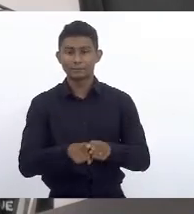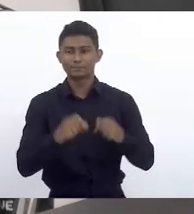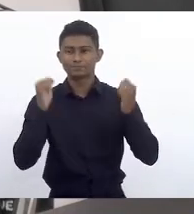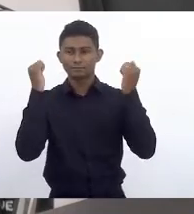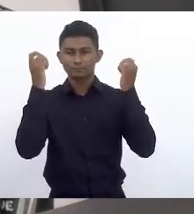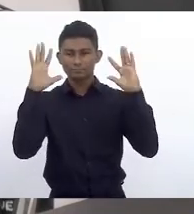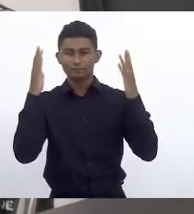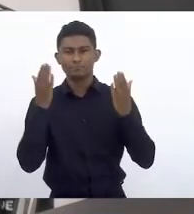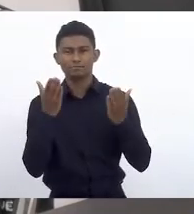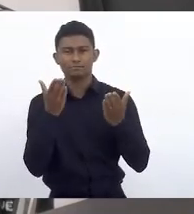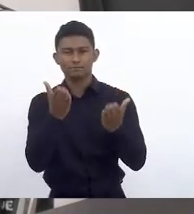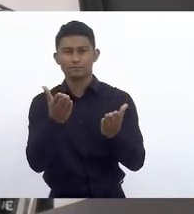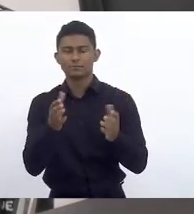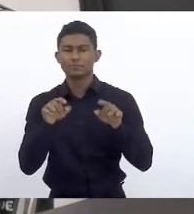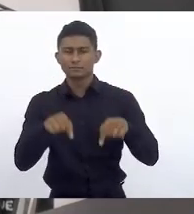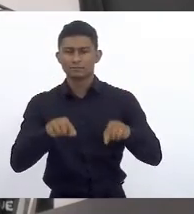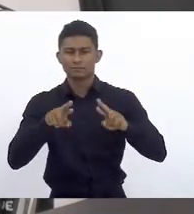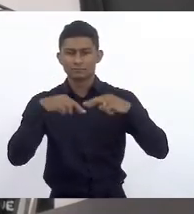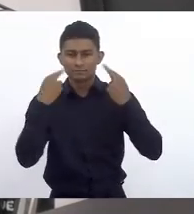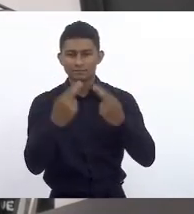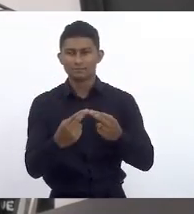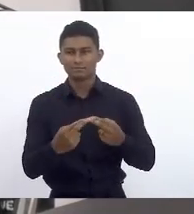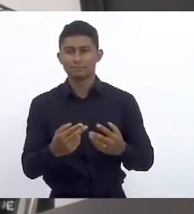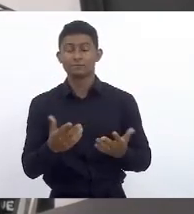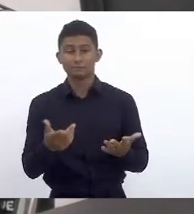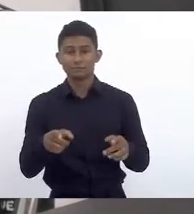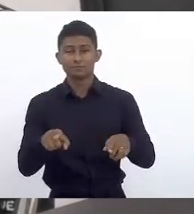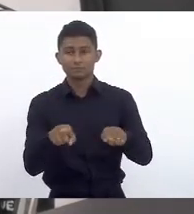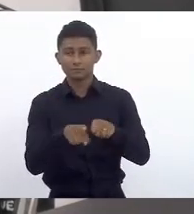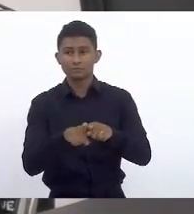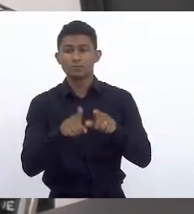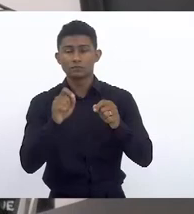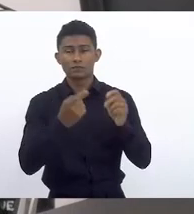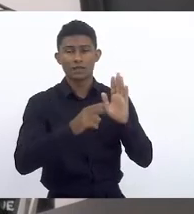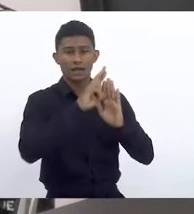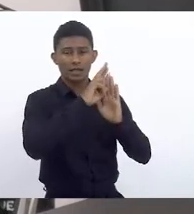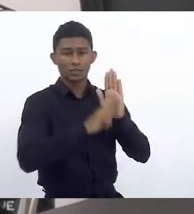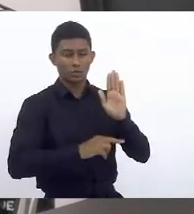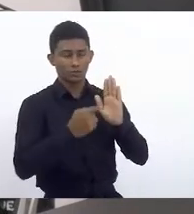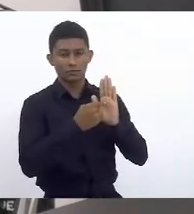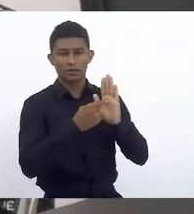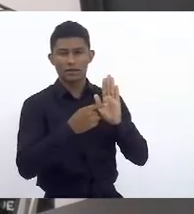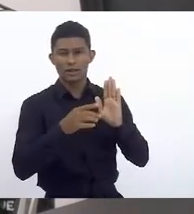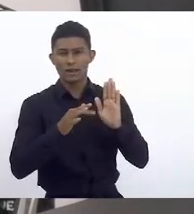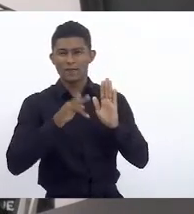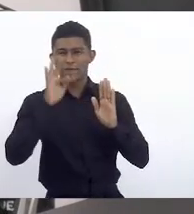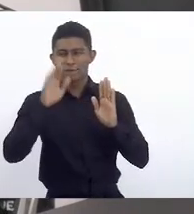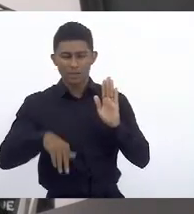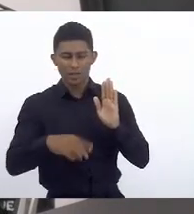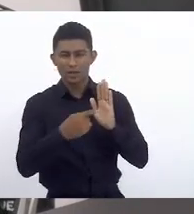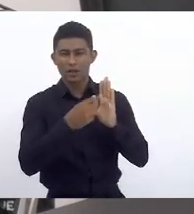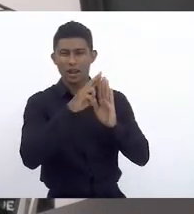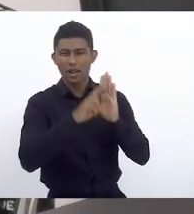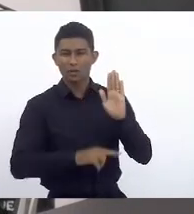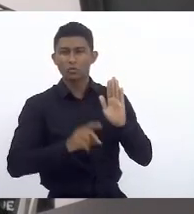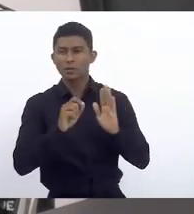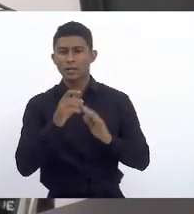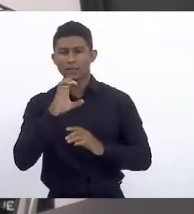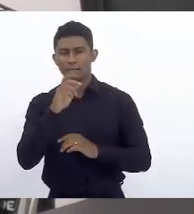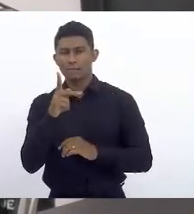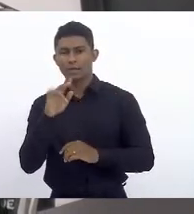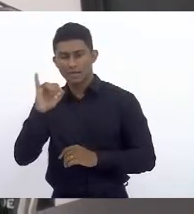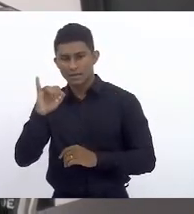parabenizá-lo não só por essa audiência, mas também pelo relatório final da CPI dos royalties.